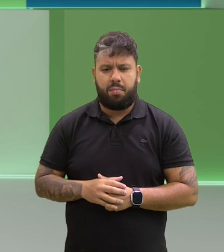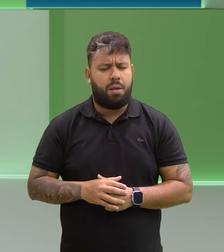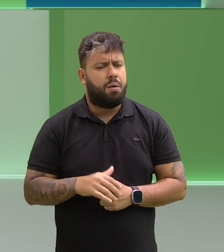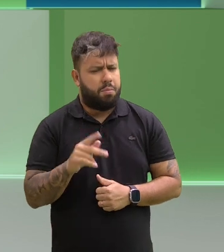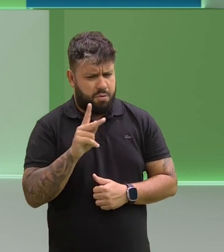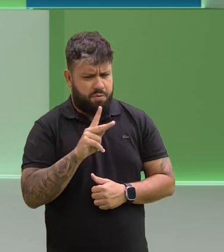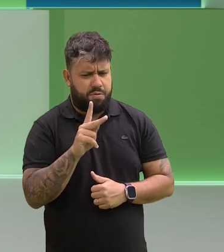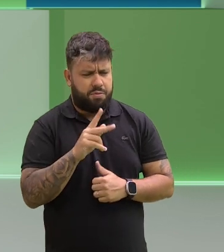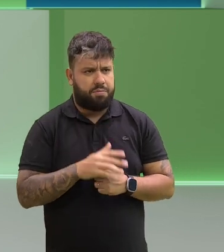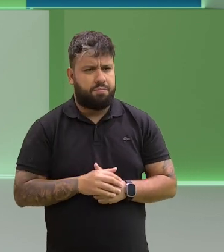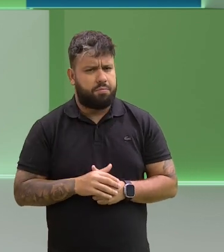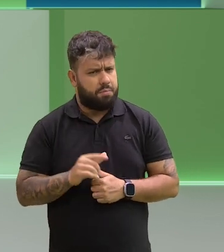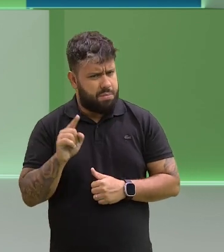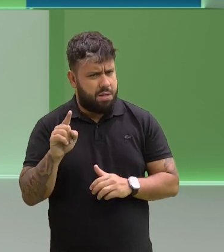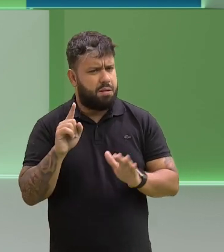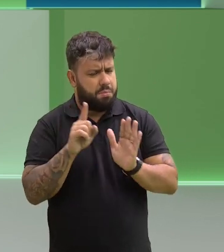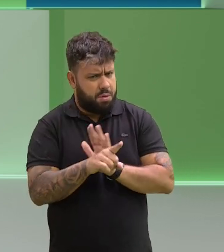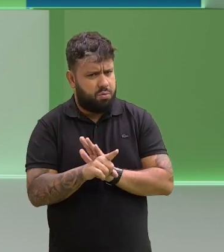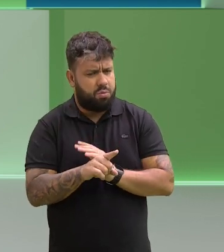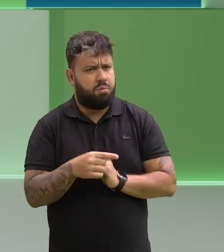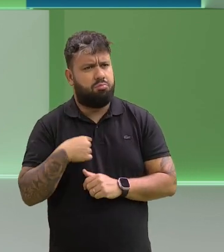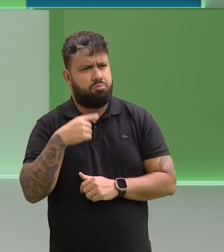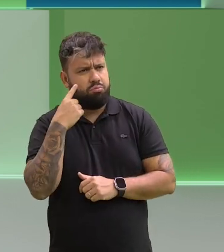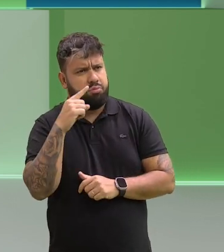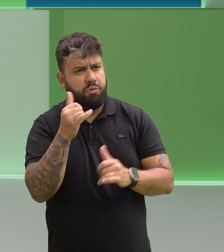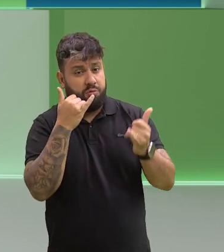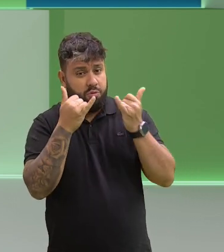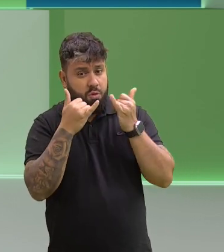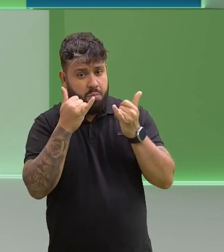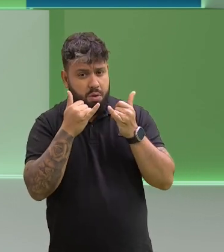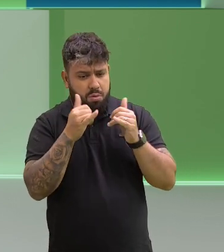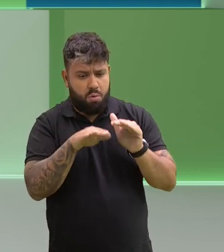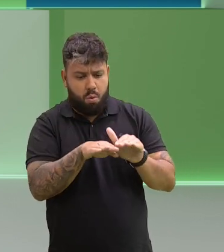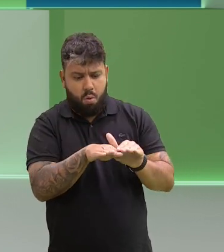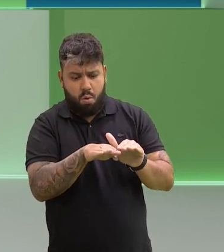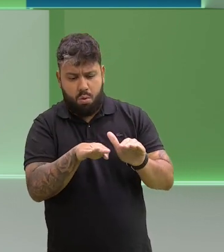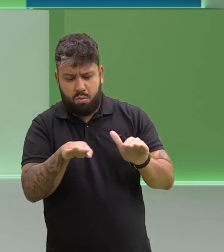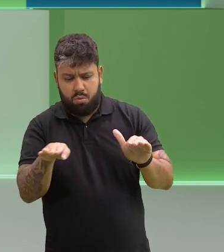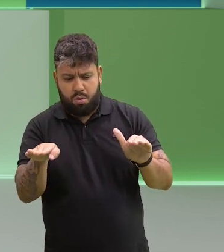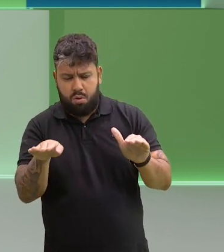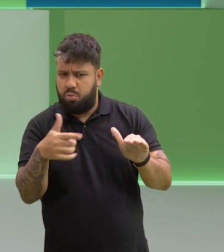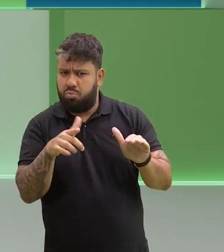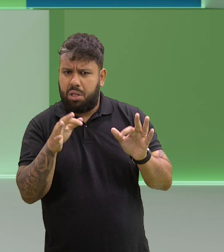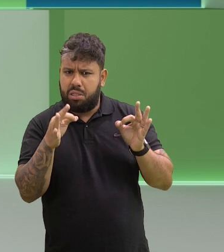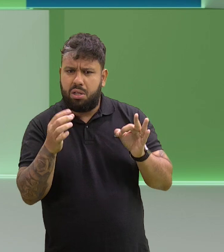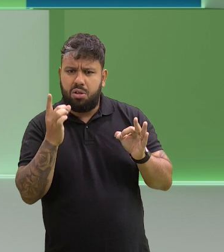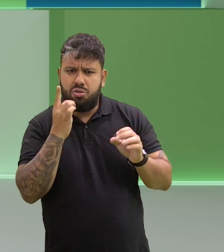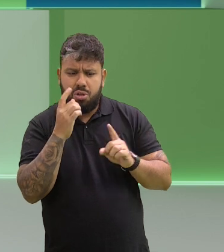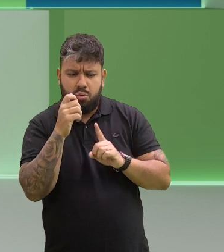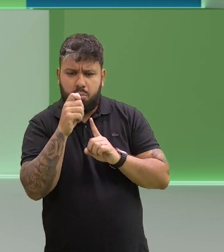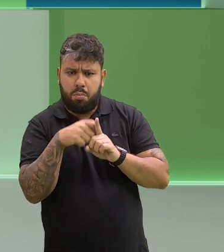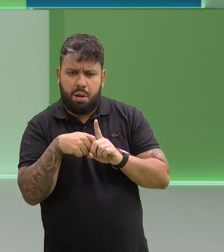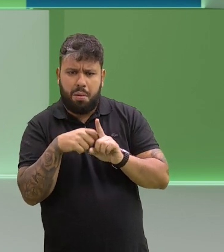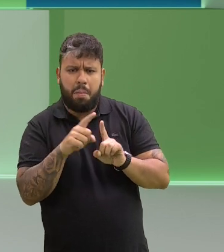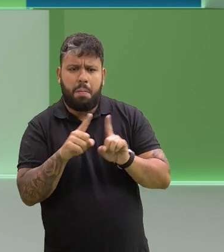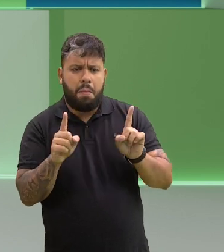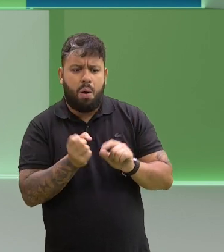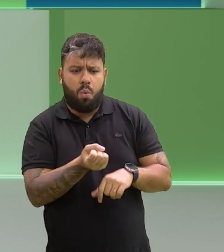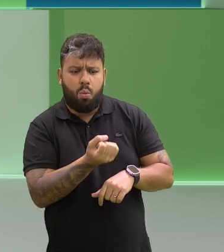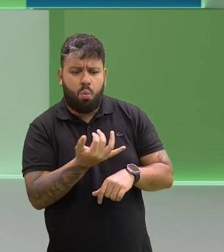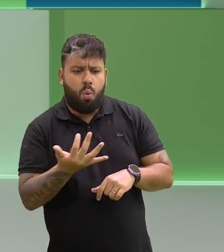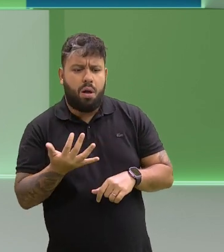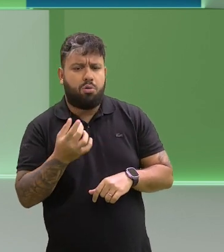Professor, nesta questão notamos que os dados na horizontal não correspondem ao dia do mês, mas a quantidade de dias para o